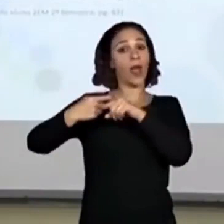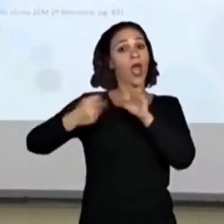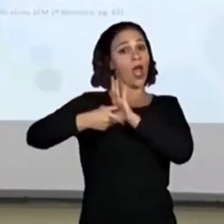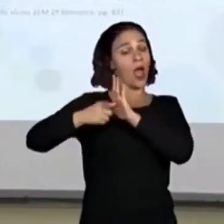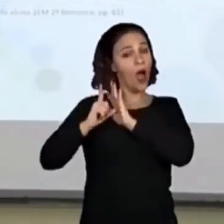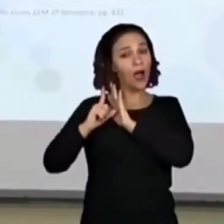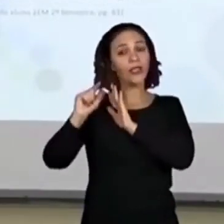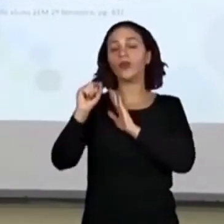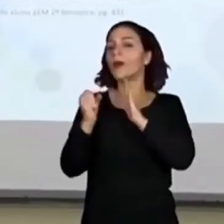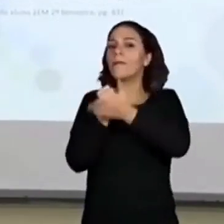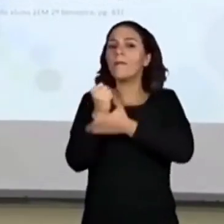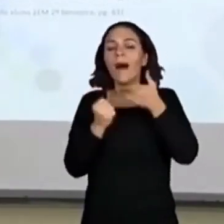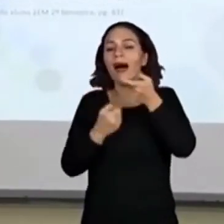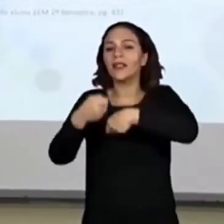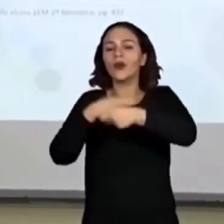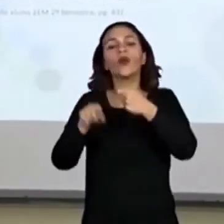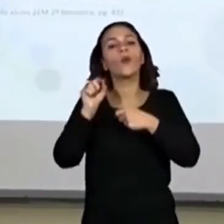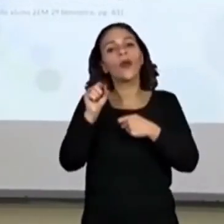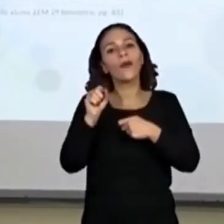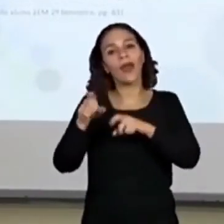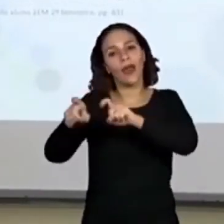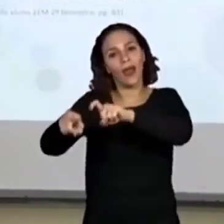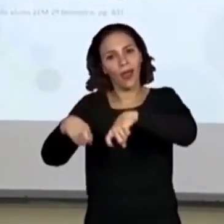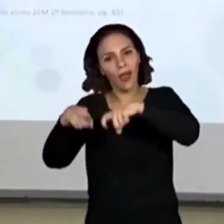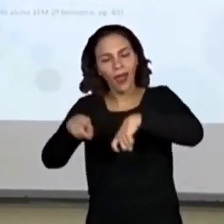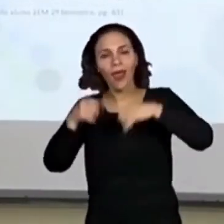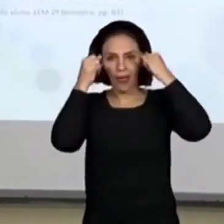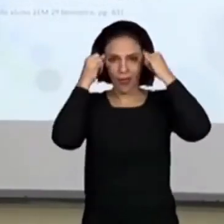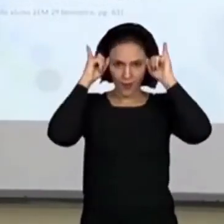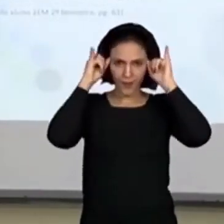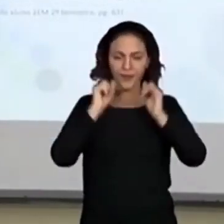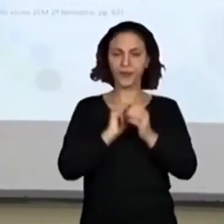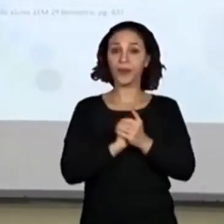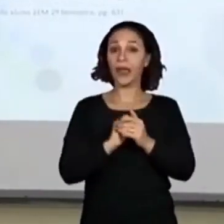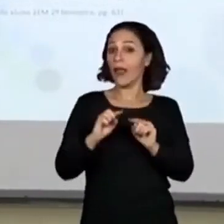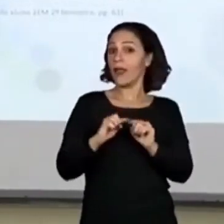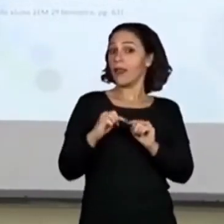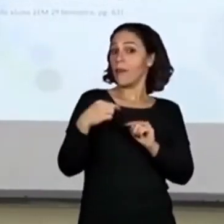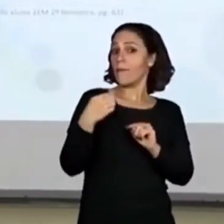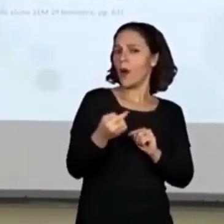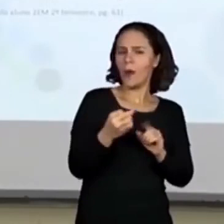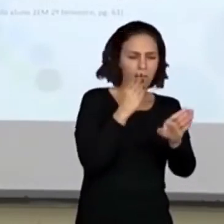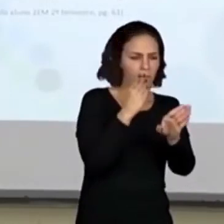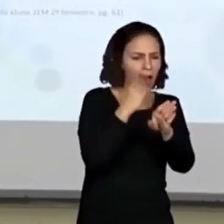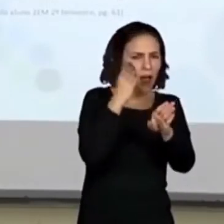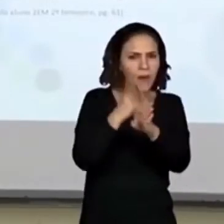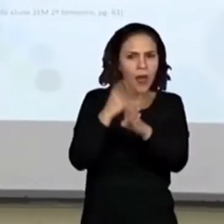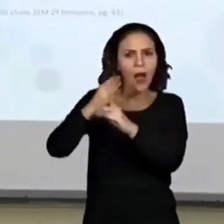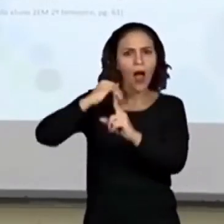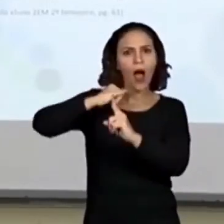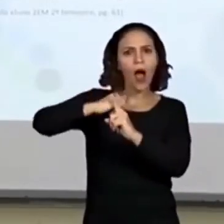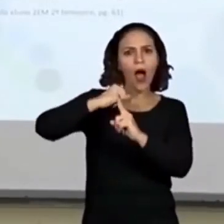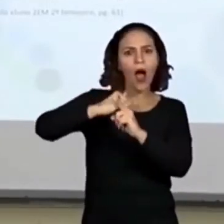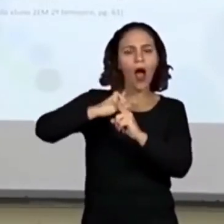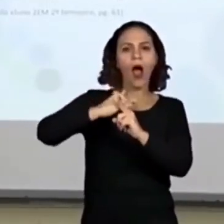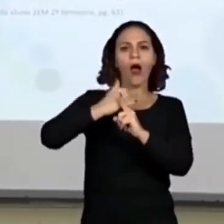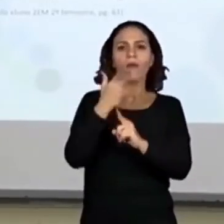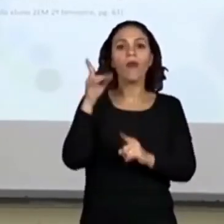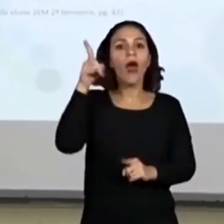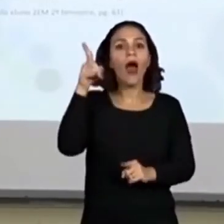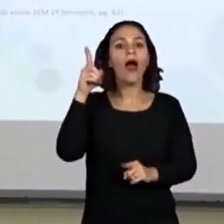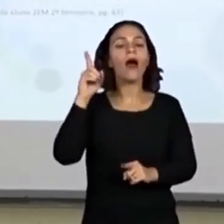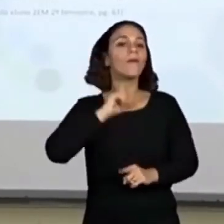aí. Depois, com a descoberta de minerais preciosos em Minas